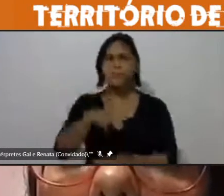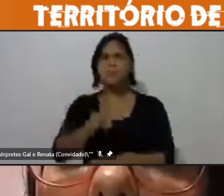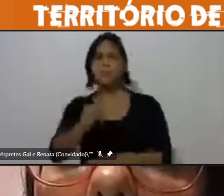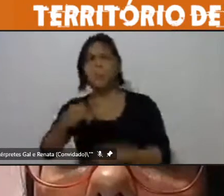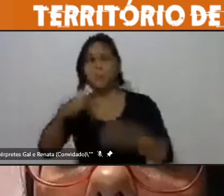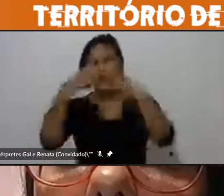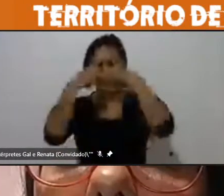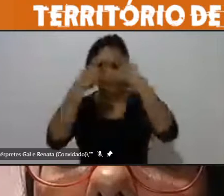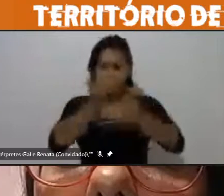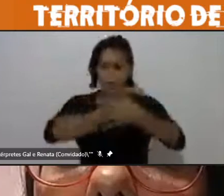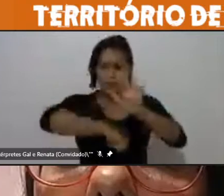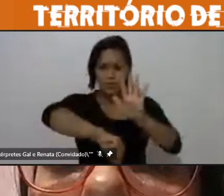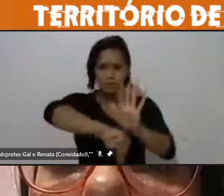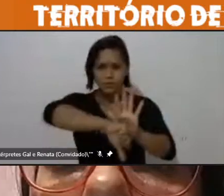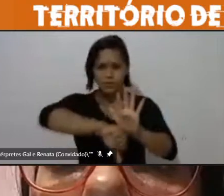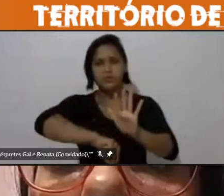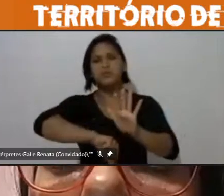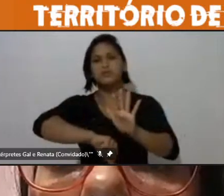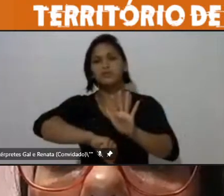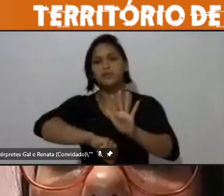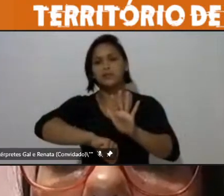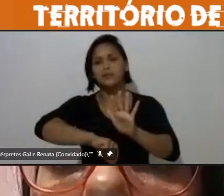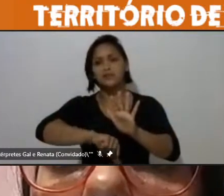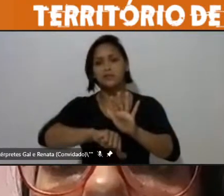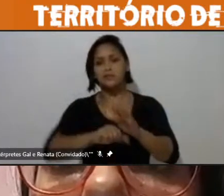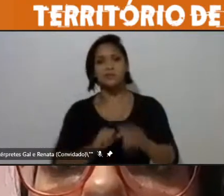violência, criminalização.